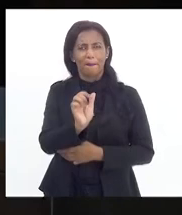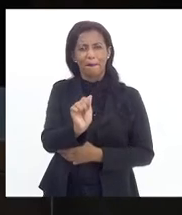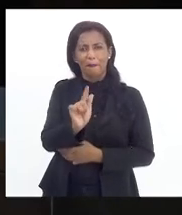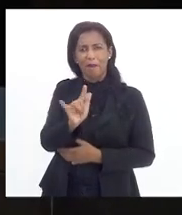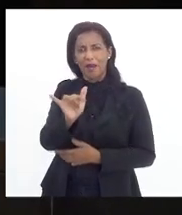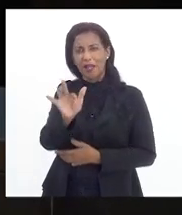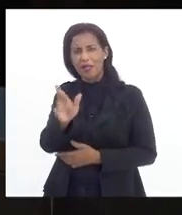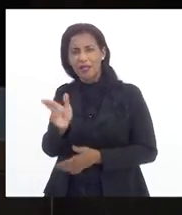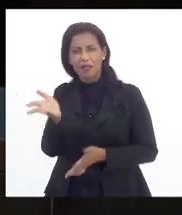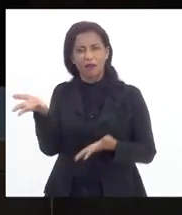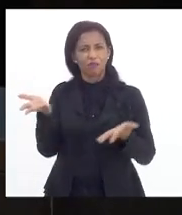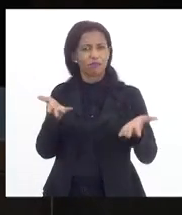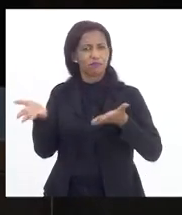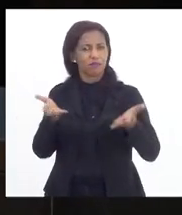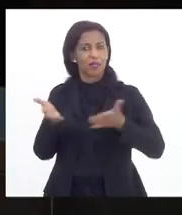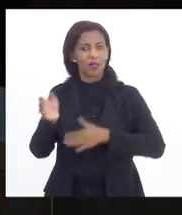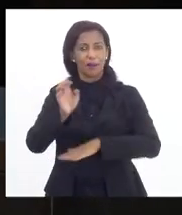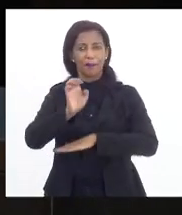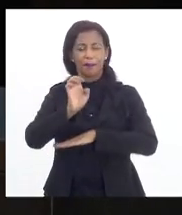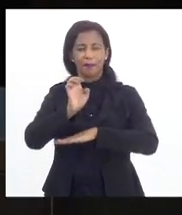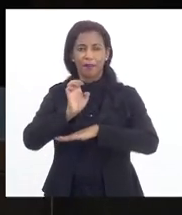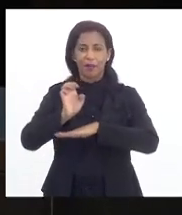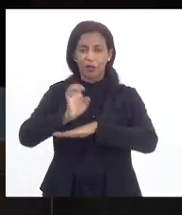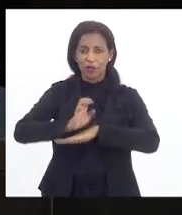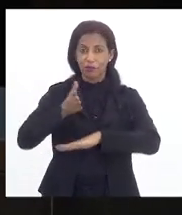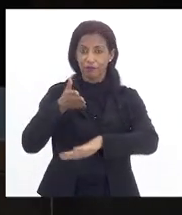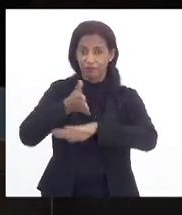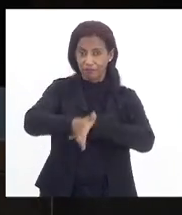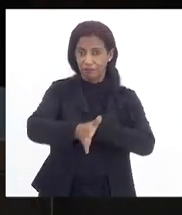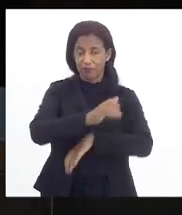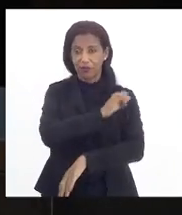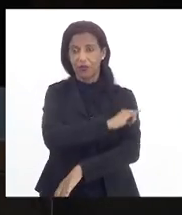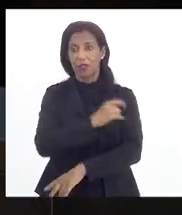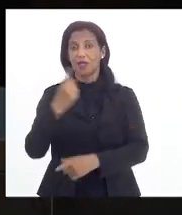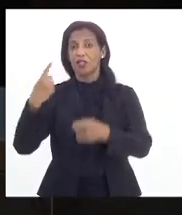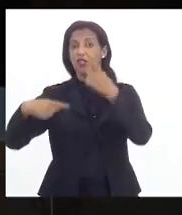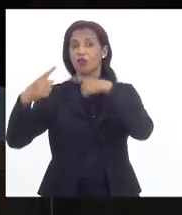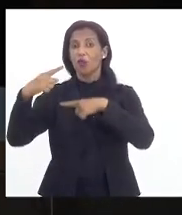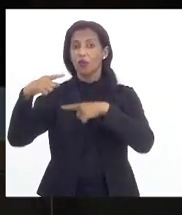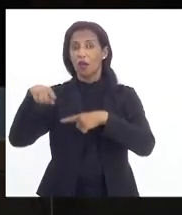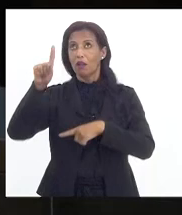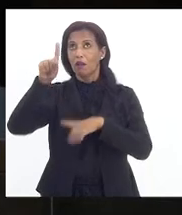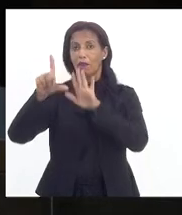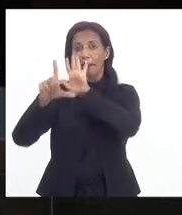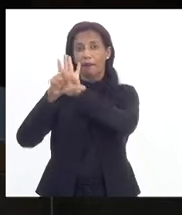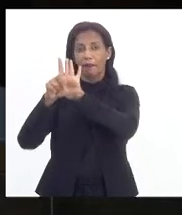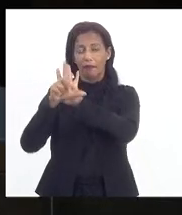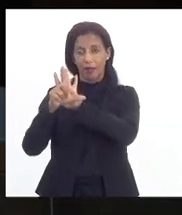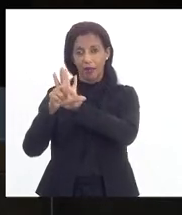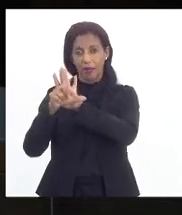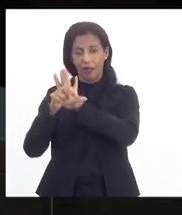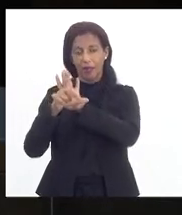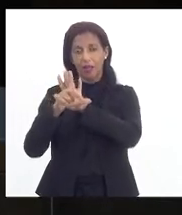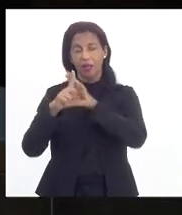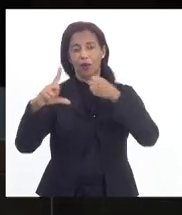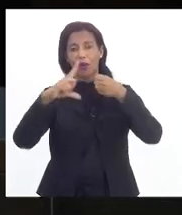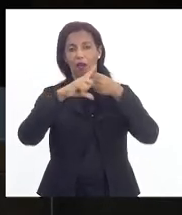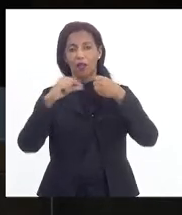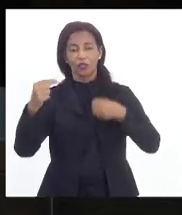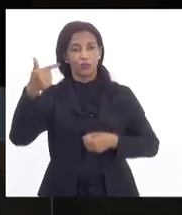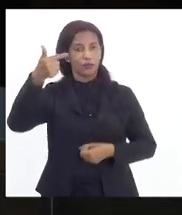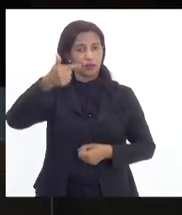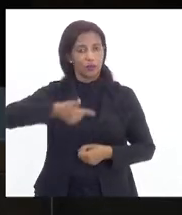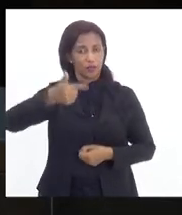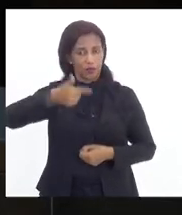ingresso no regime a união existe essas contas partidas se a gente voltar o olhar para ler a lei no artigo 2º